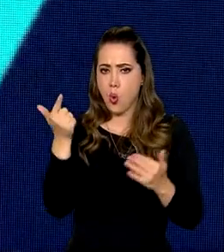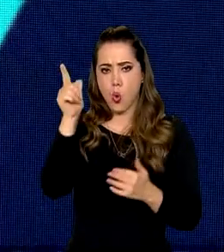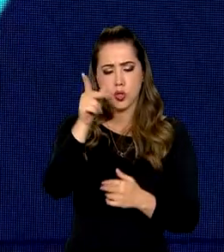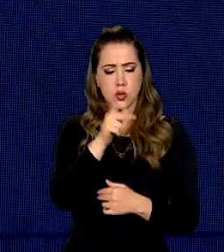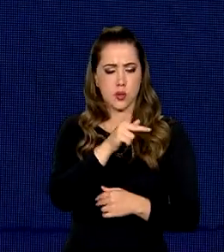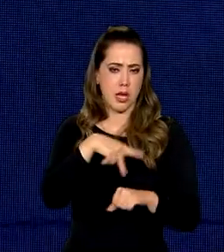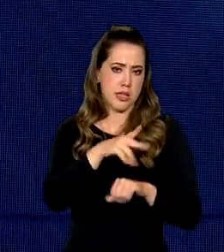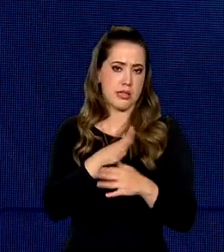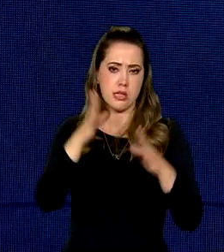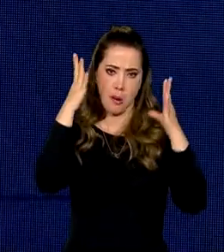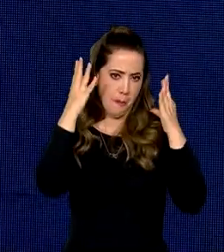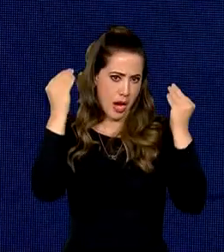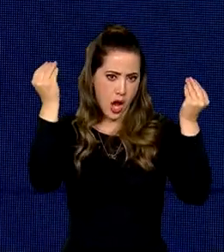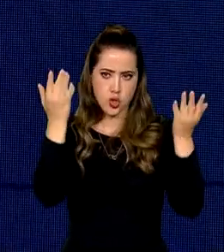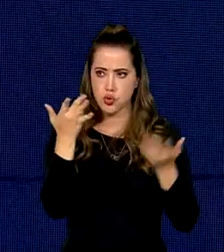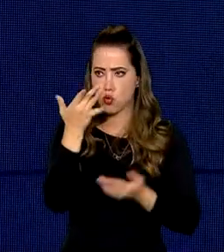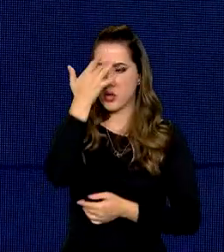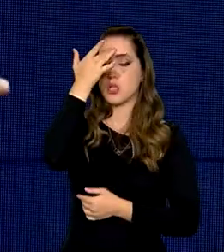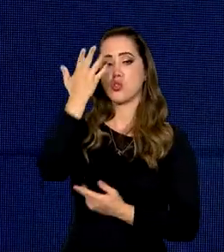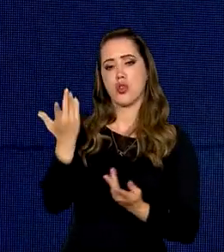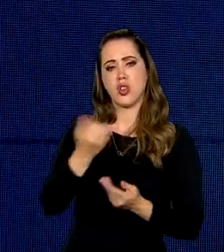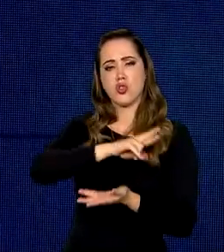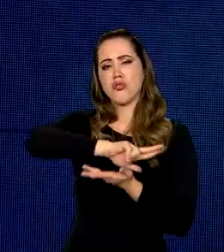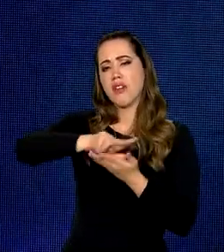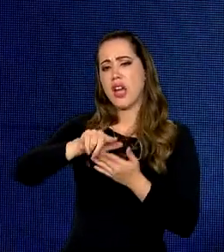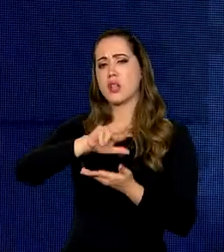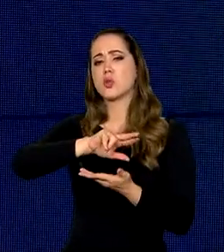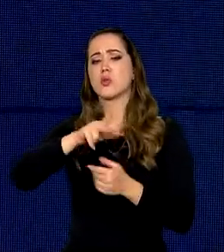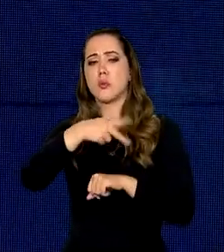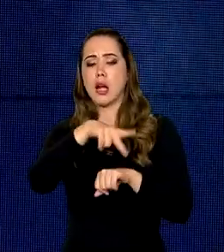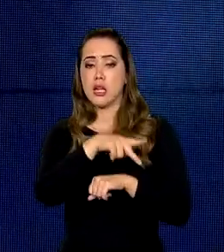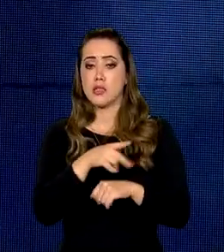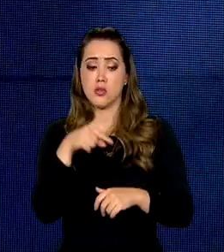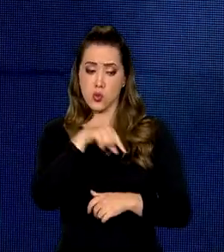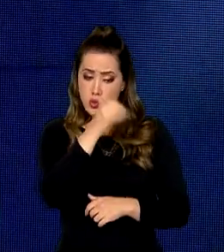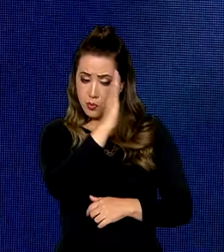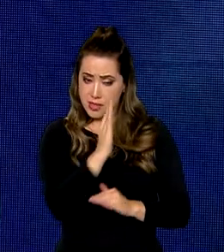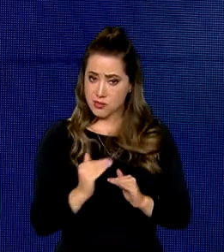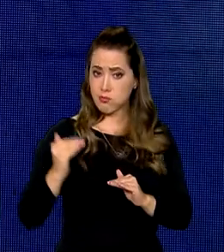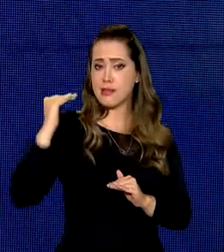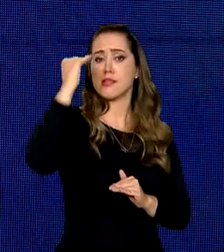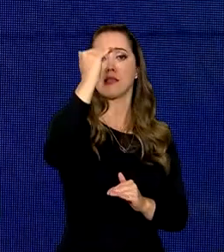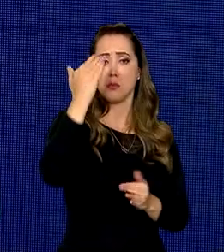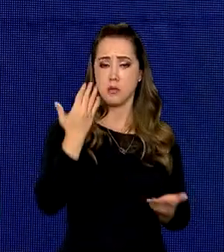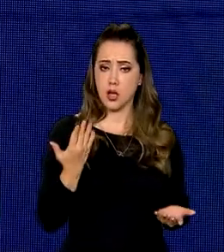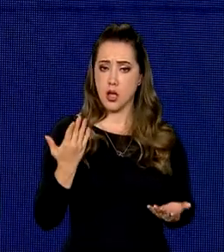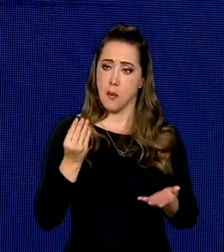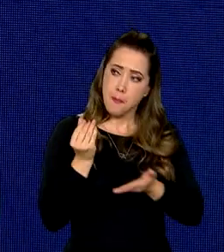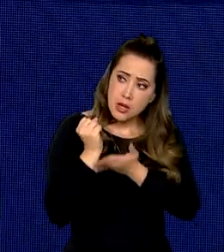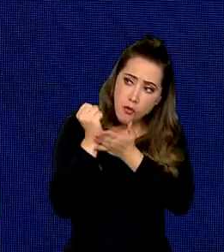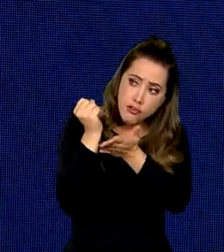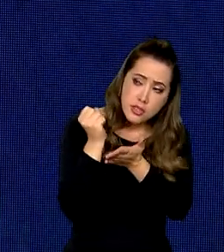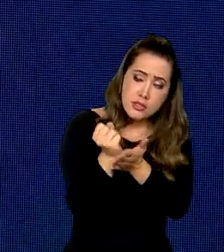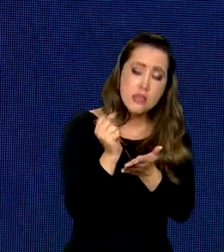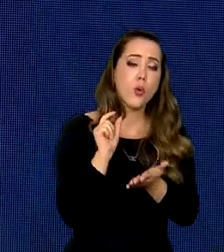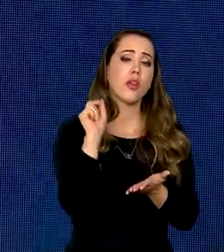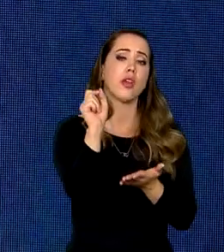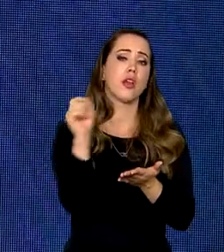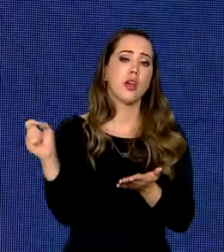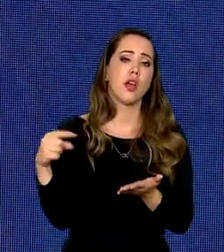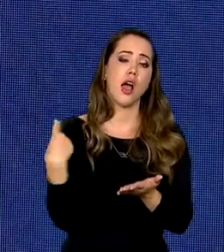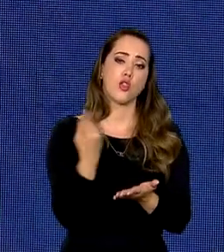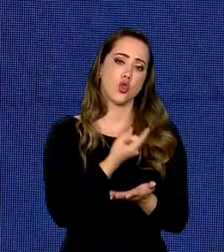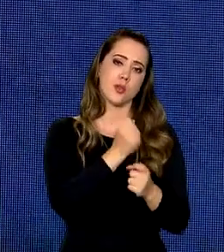México, melhores do que Índia e melhores do que grande parte dos países do mundo em oferecer à